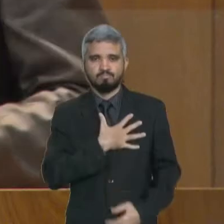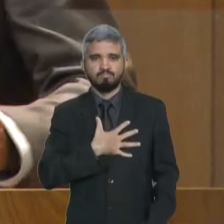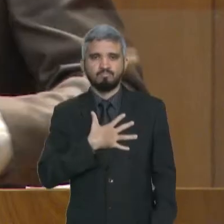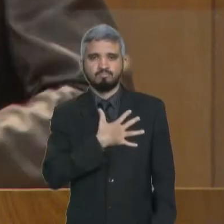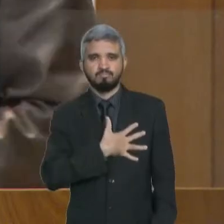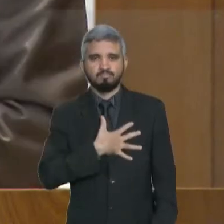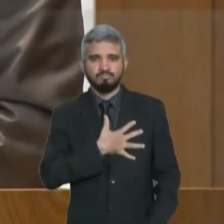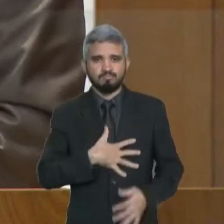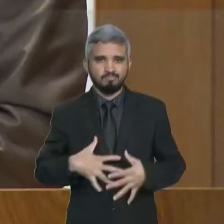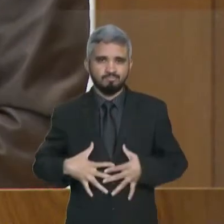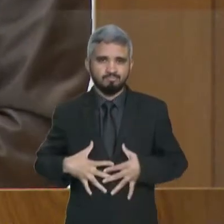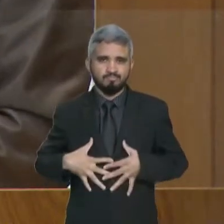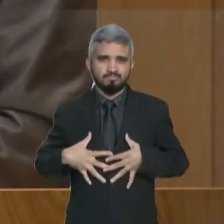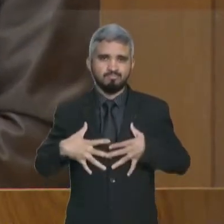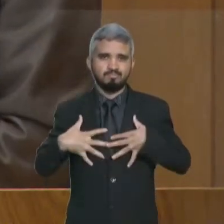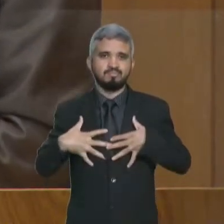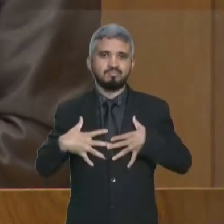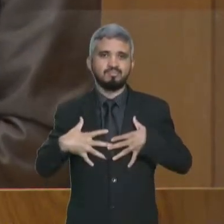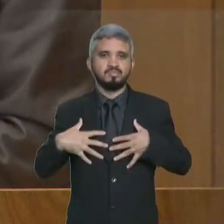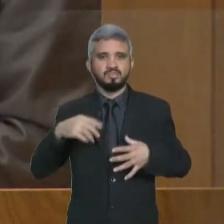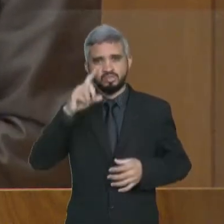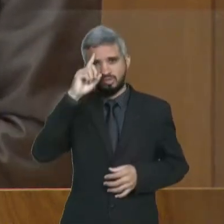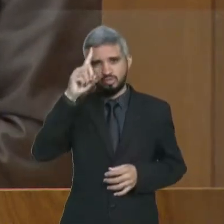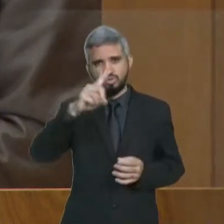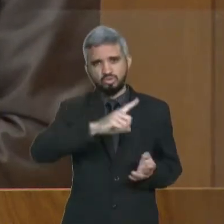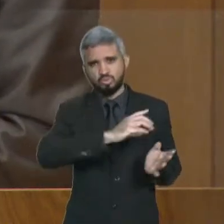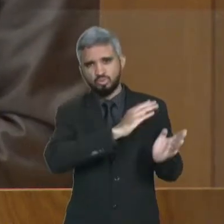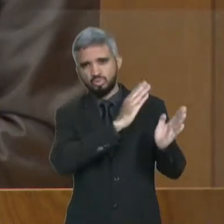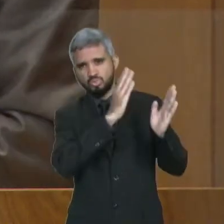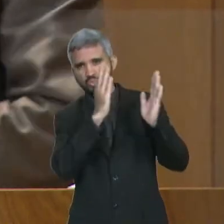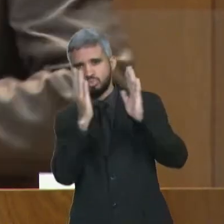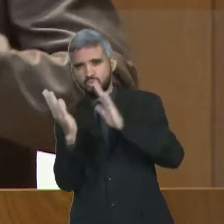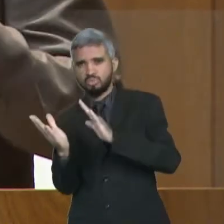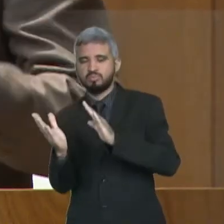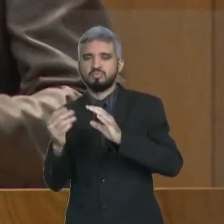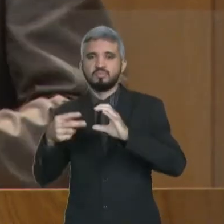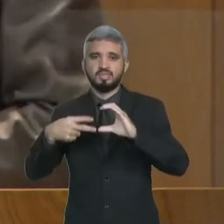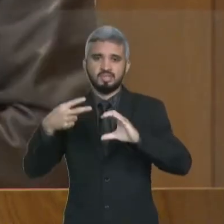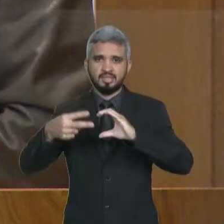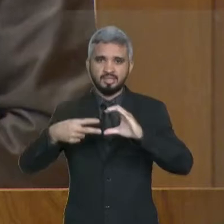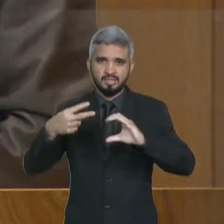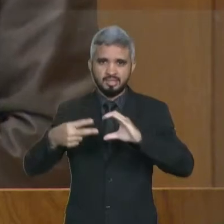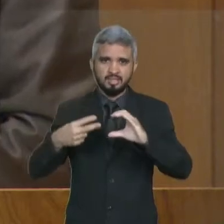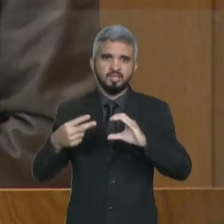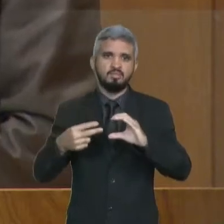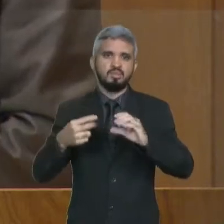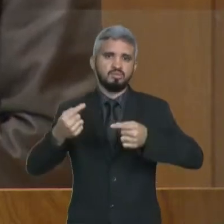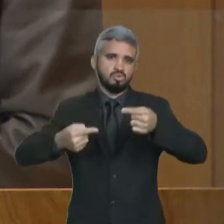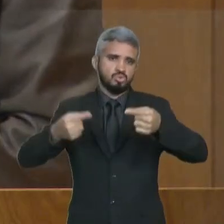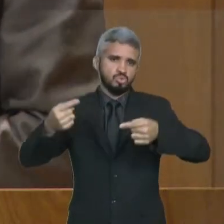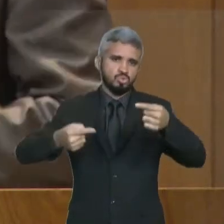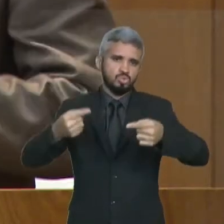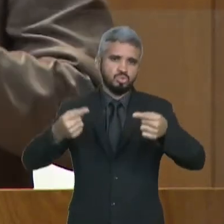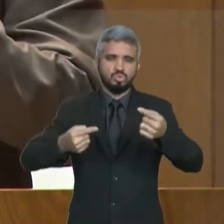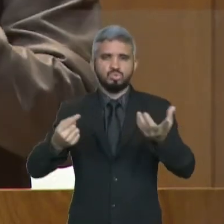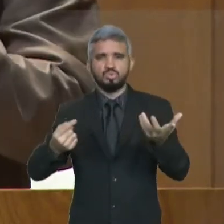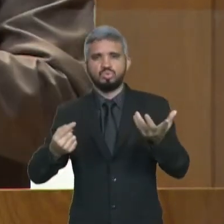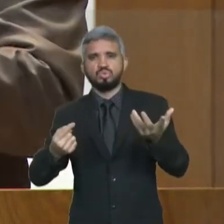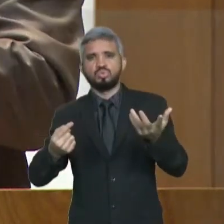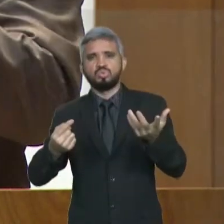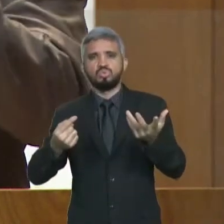encontro durante o dia inteiro na Câmara Municipal onde debatemos a conjuntura onde